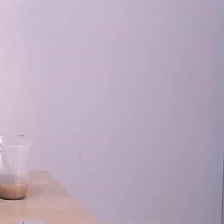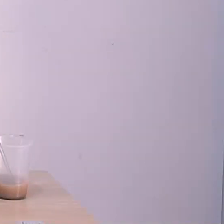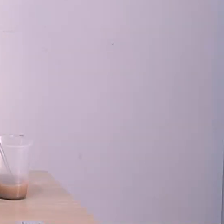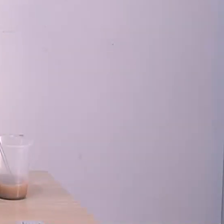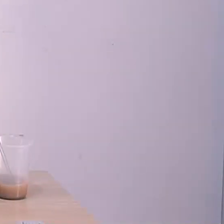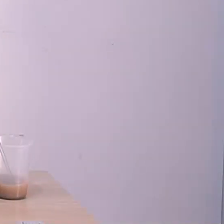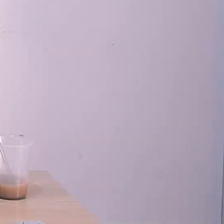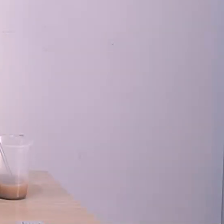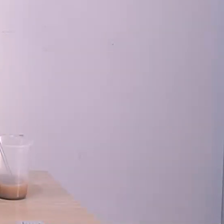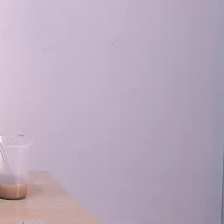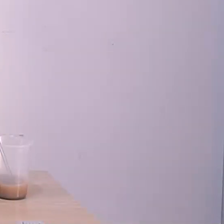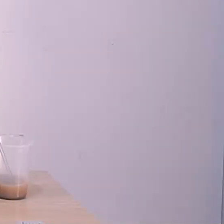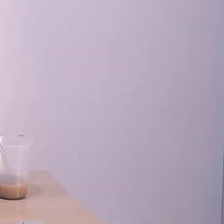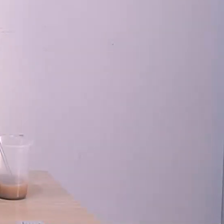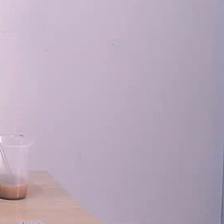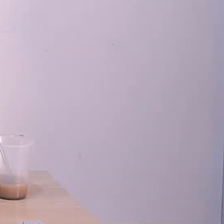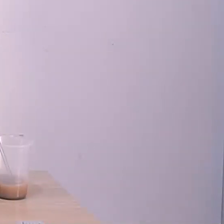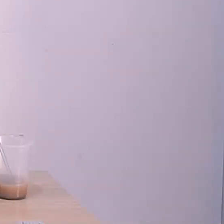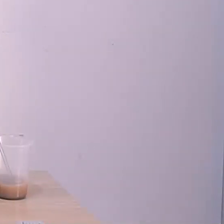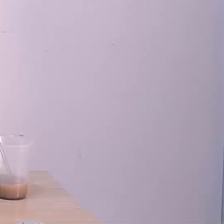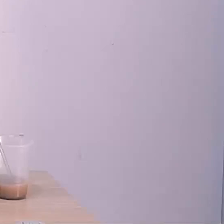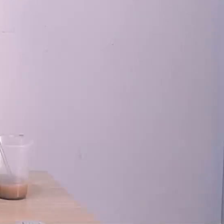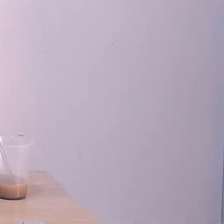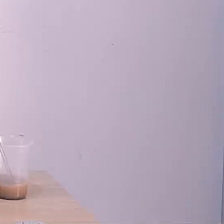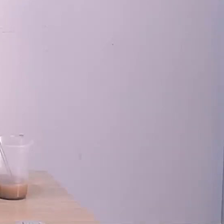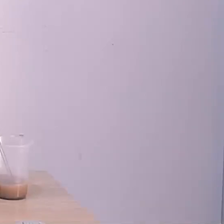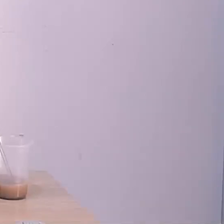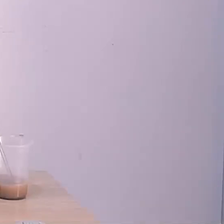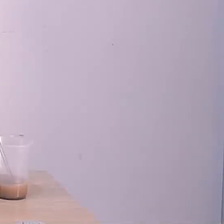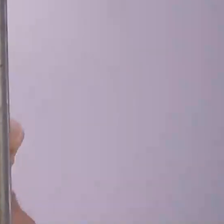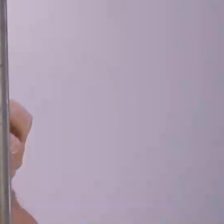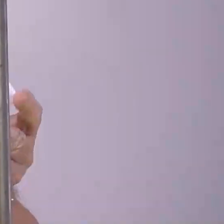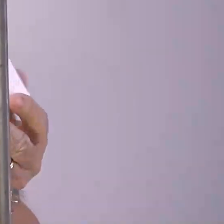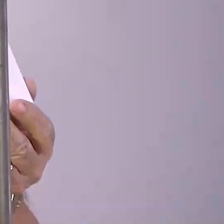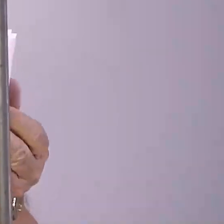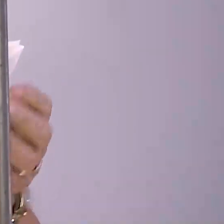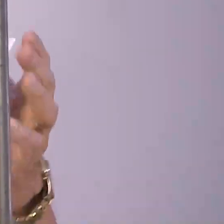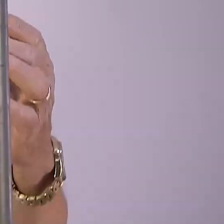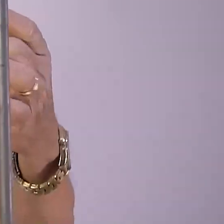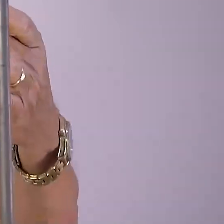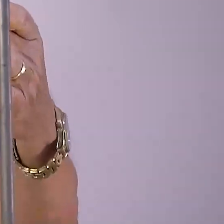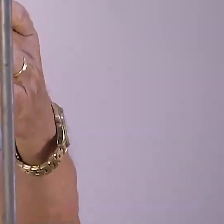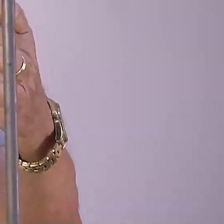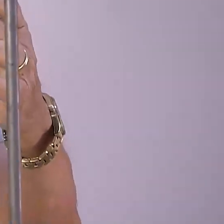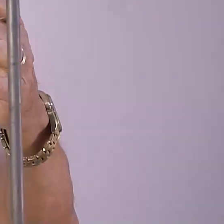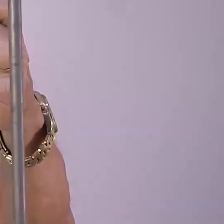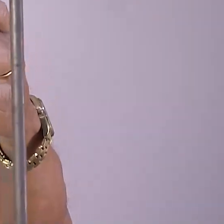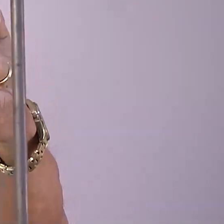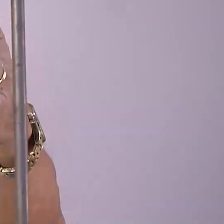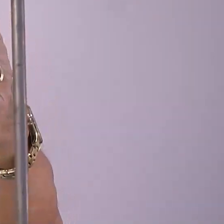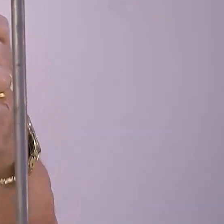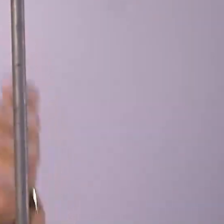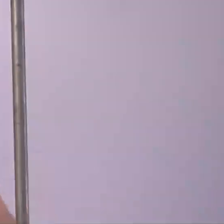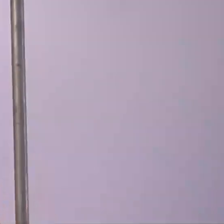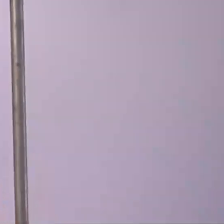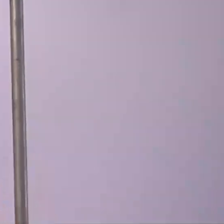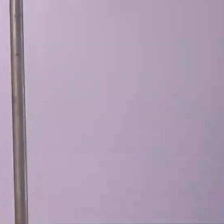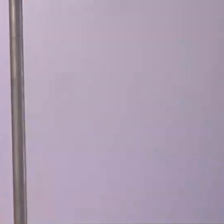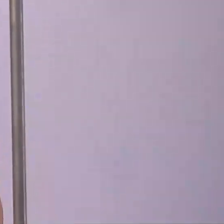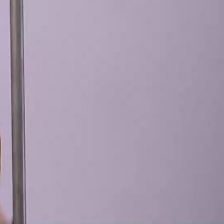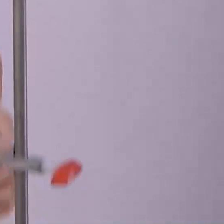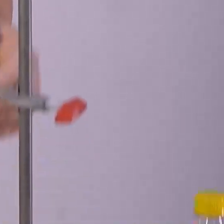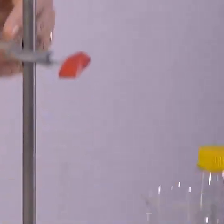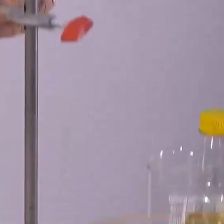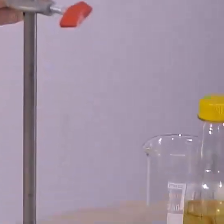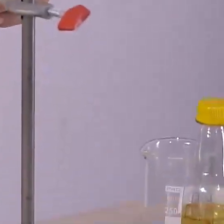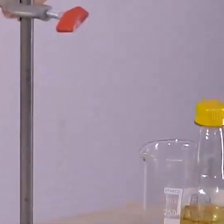Dobrei e dobrei. E aí eu vou escolher um dos lados para funcionar como filtro. Aí eu